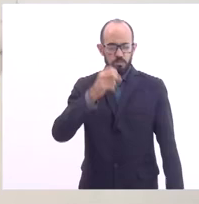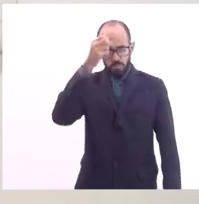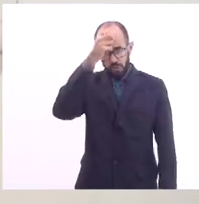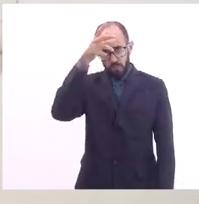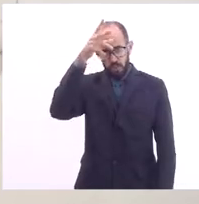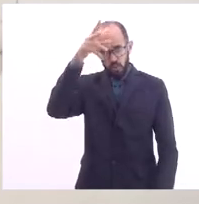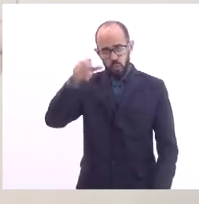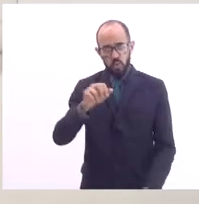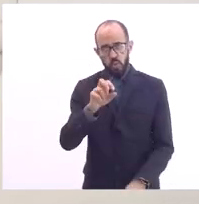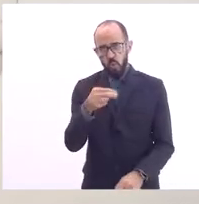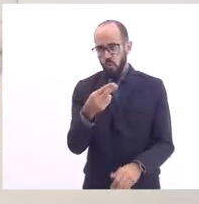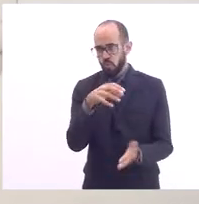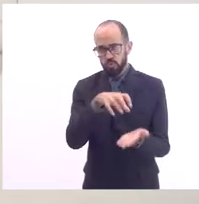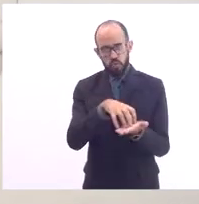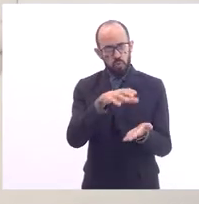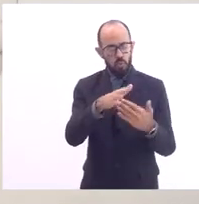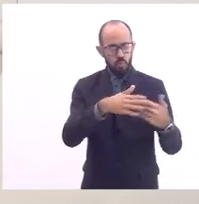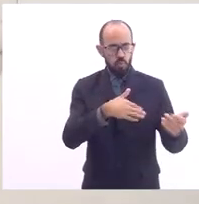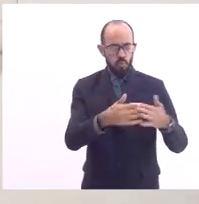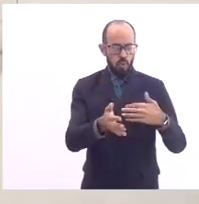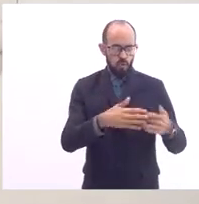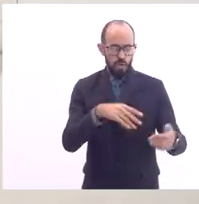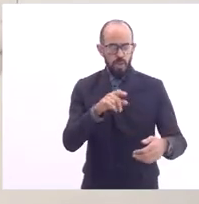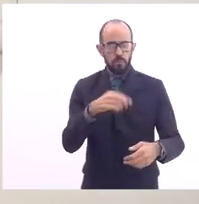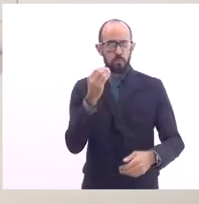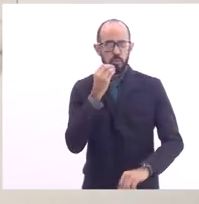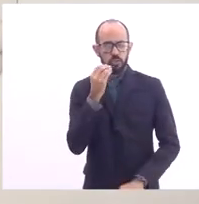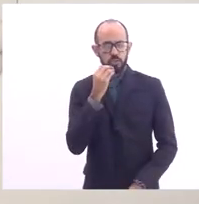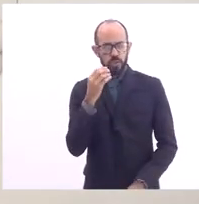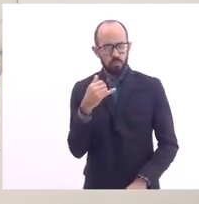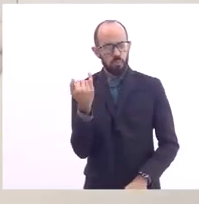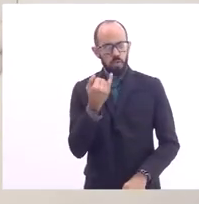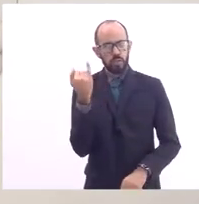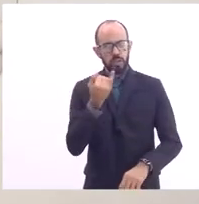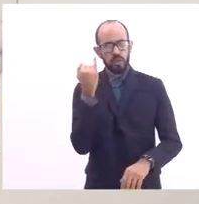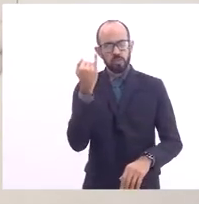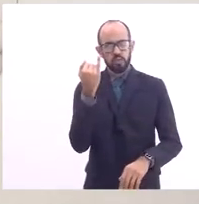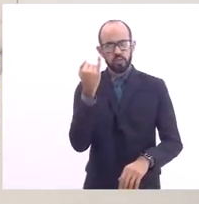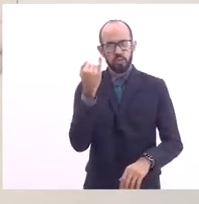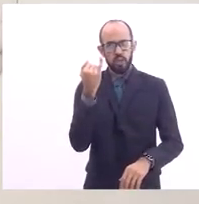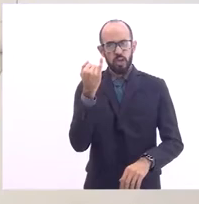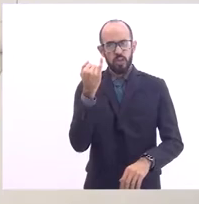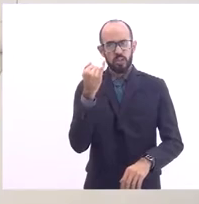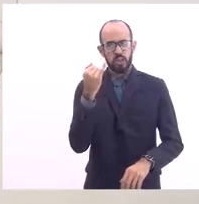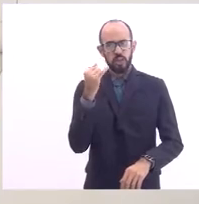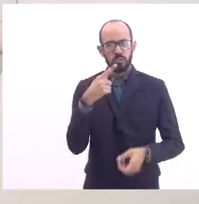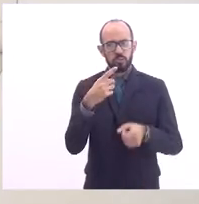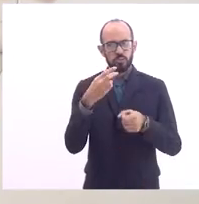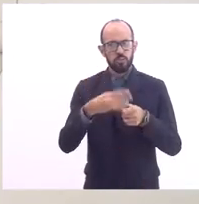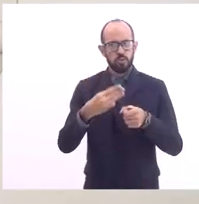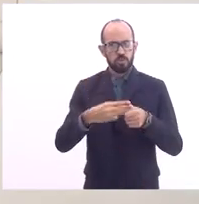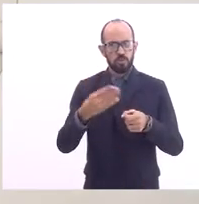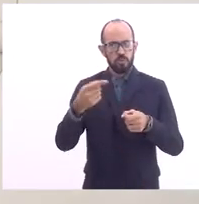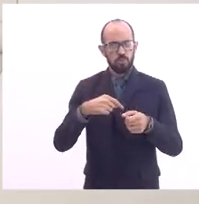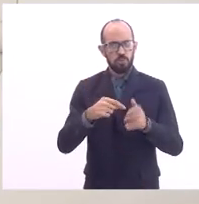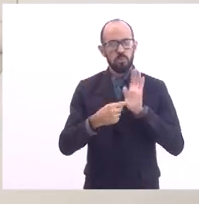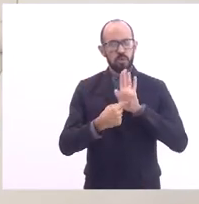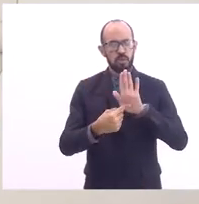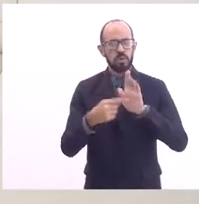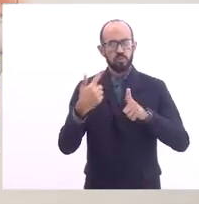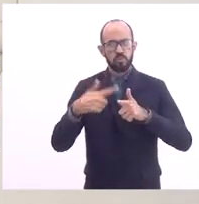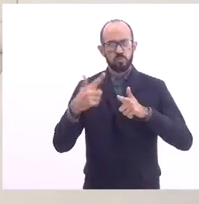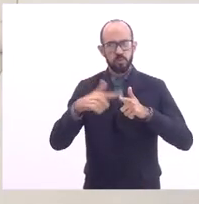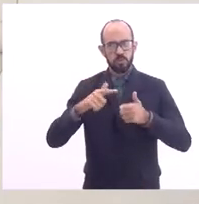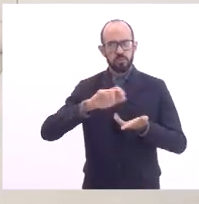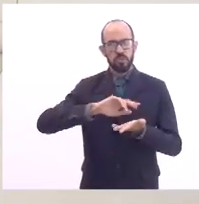algum órgão lá, porque eu acho que era importante, fundamental ter alguém, né? Do município, colocando aqui os problemas de São Gonçalo, né, que são